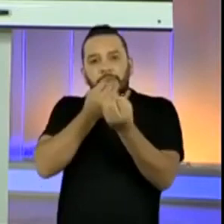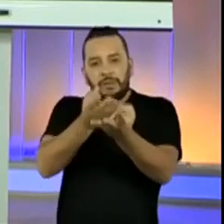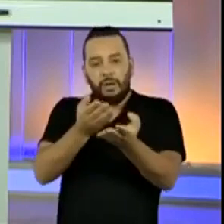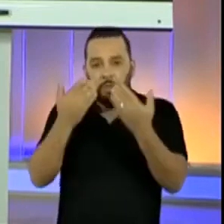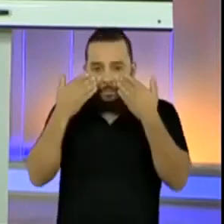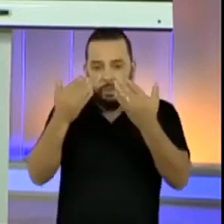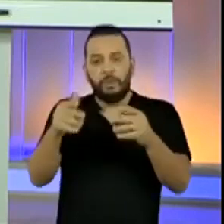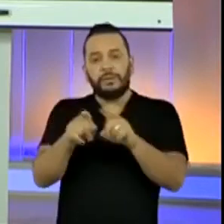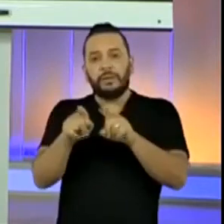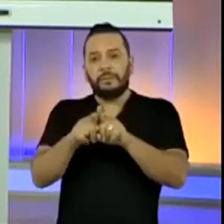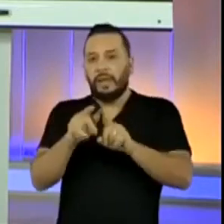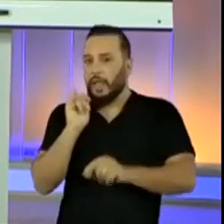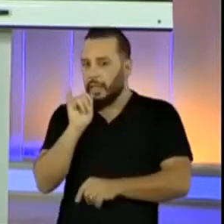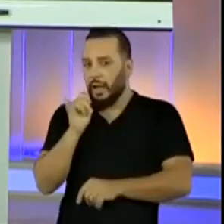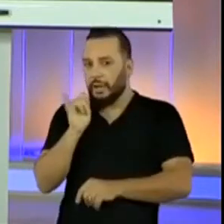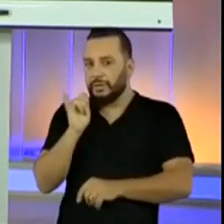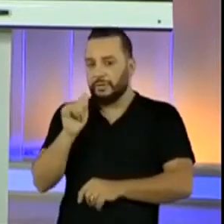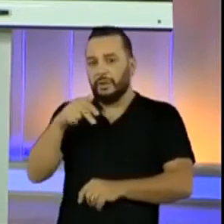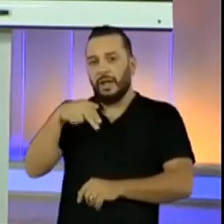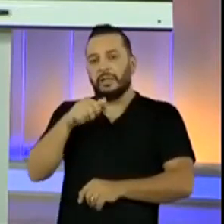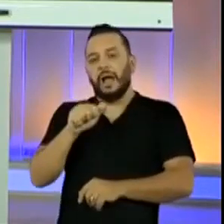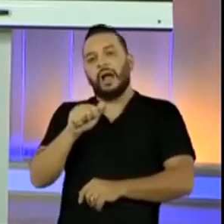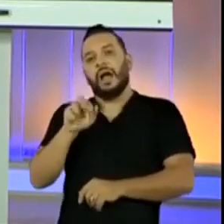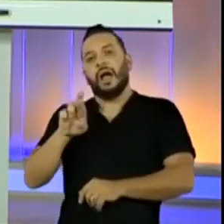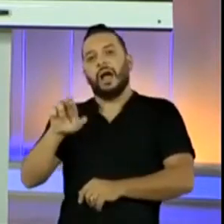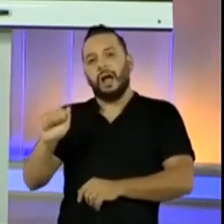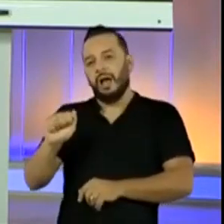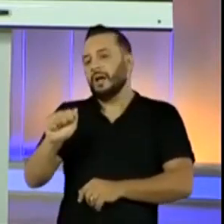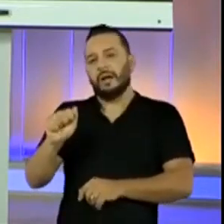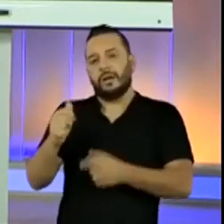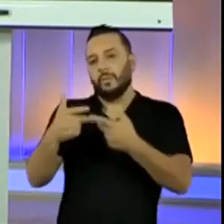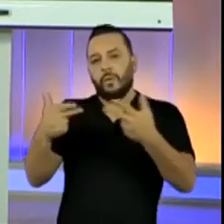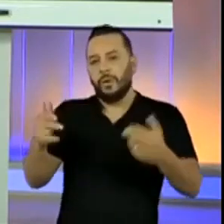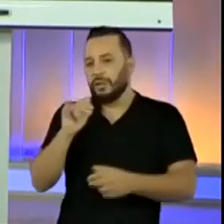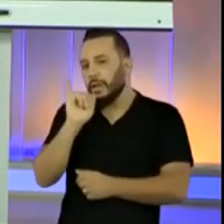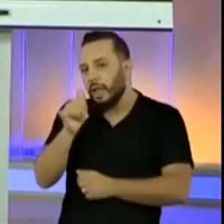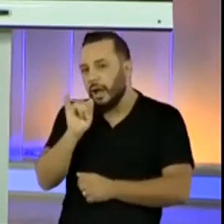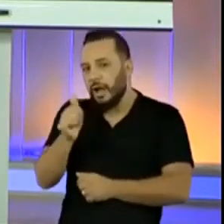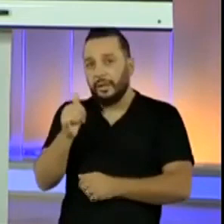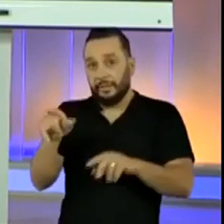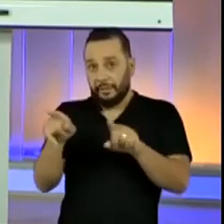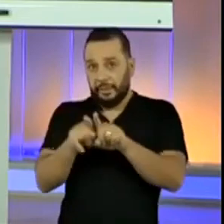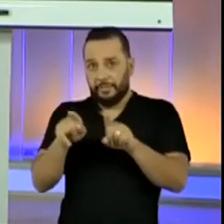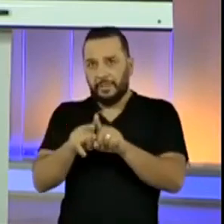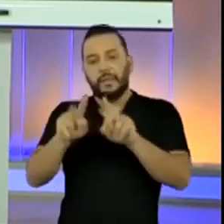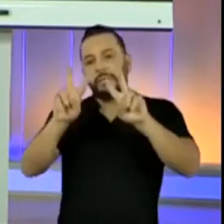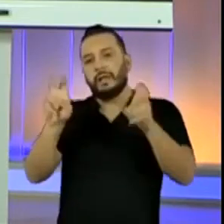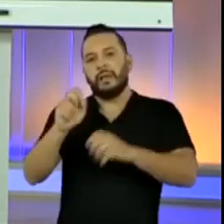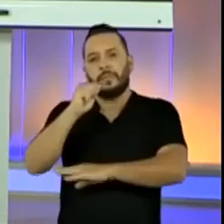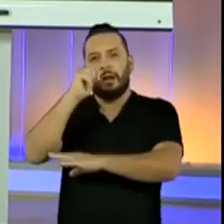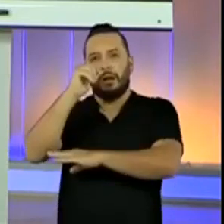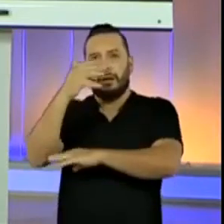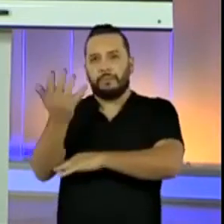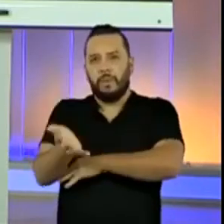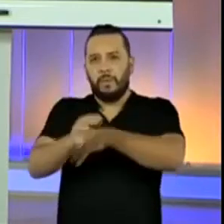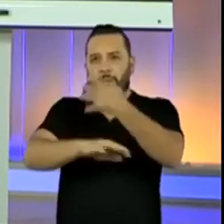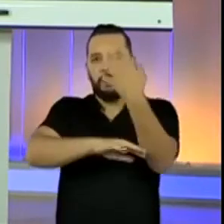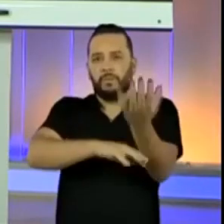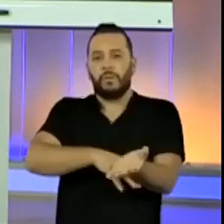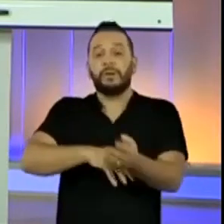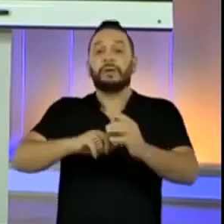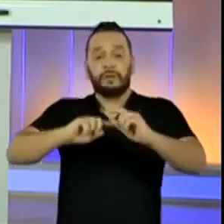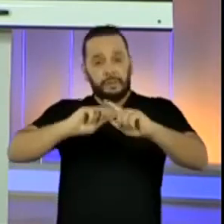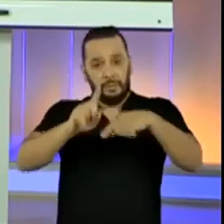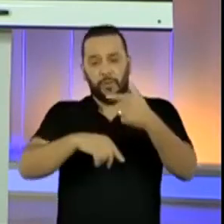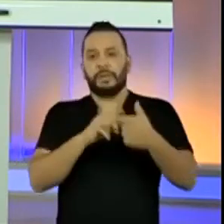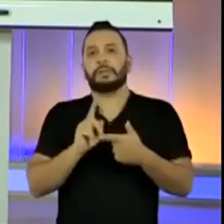também narrativa, ele narra, ele conta algo, ok? E o texto que a gente vai ver é o desmatamento. E no segundo momento da aula, a